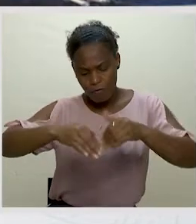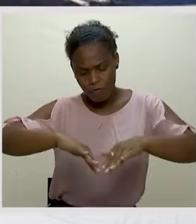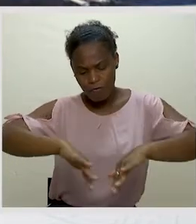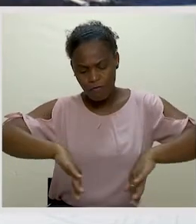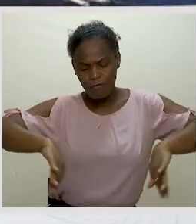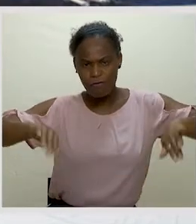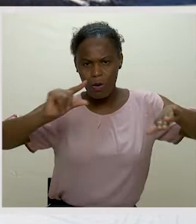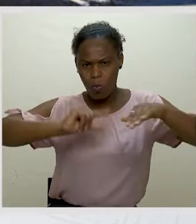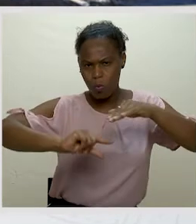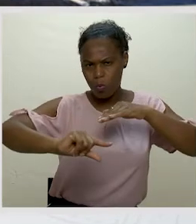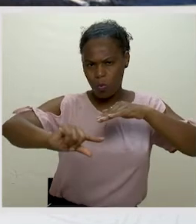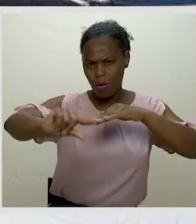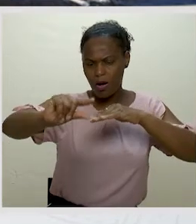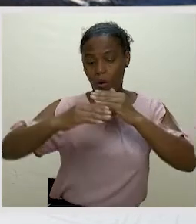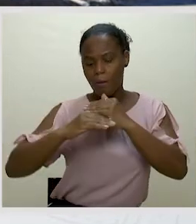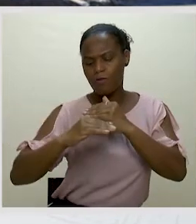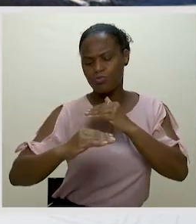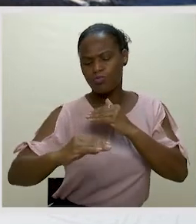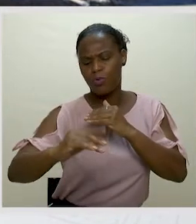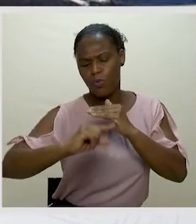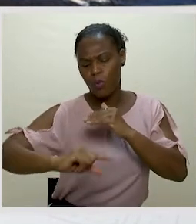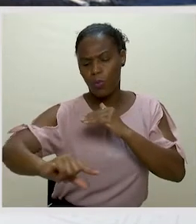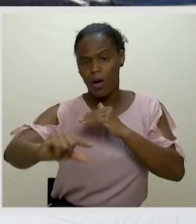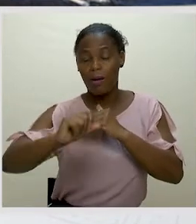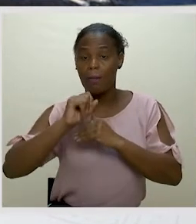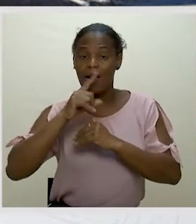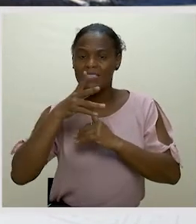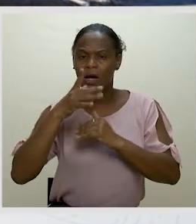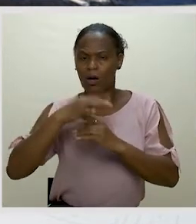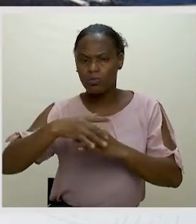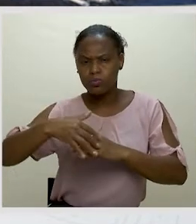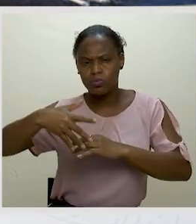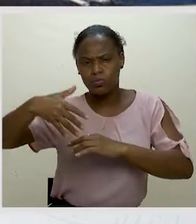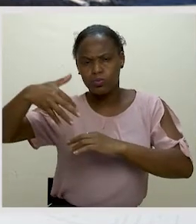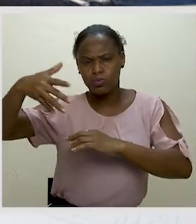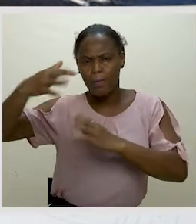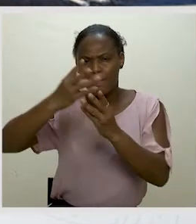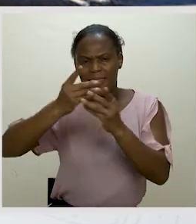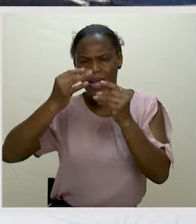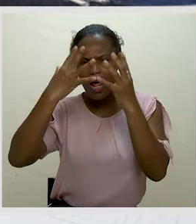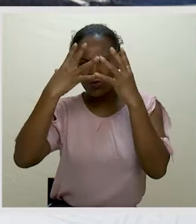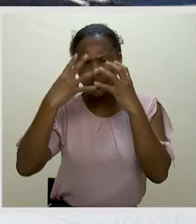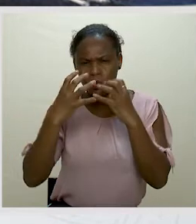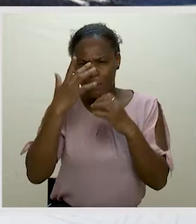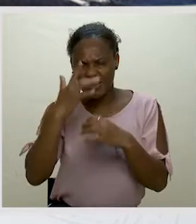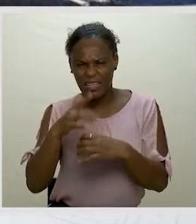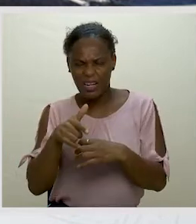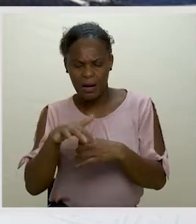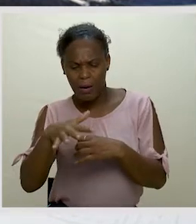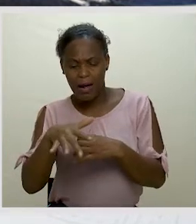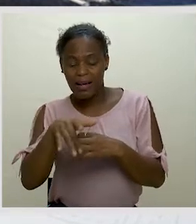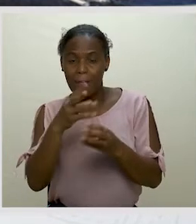vale, nós podemos ver, ou da planície, podemos ver que há lá muito fumo e há um material escuro. Aquele